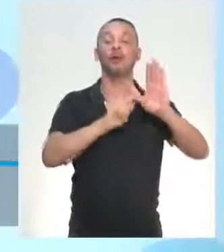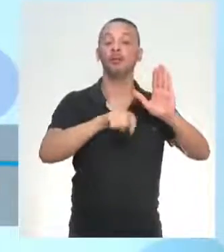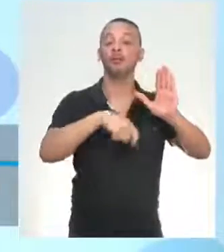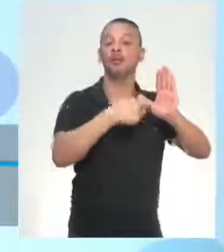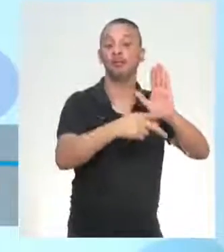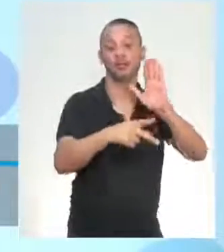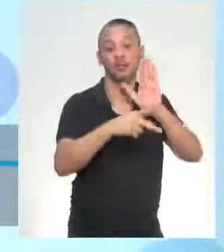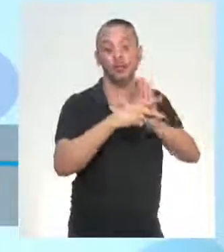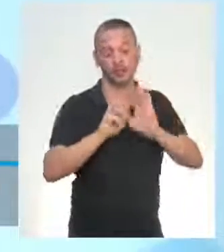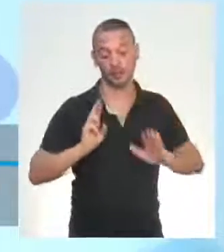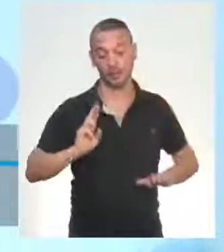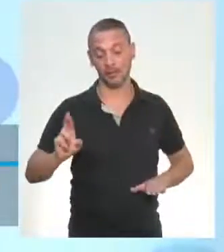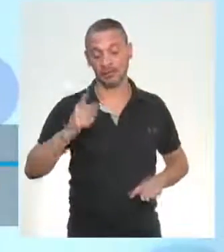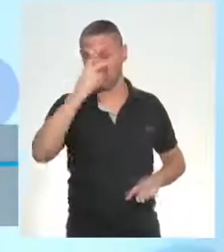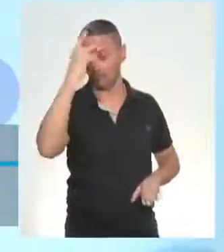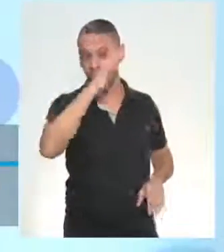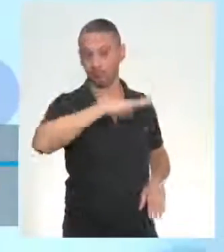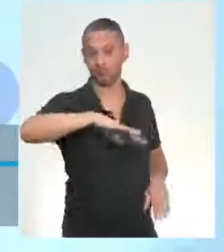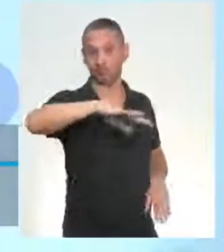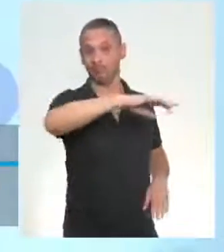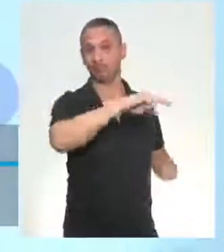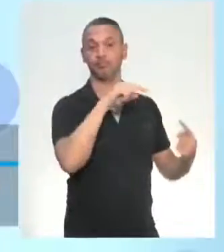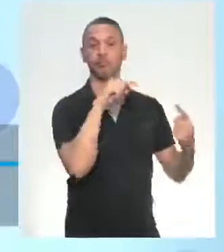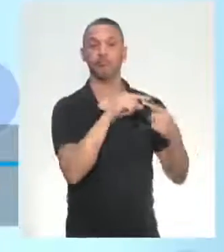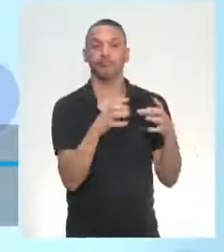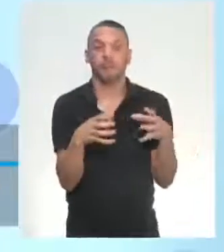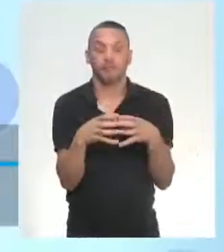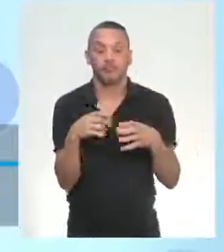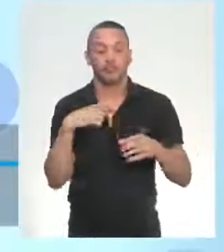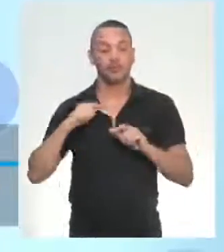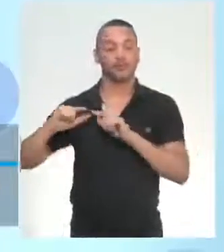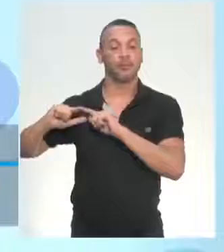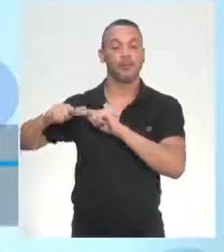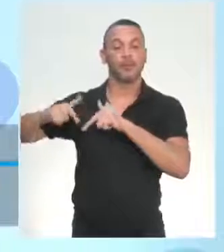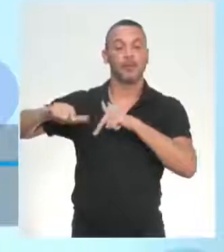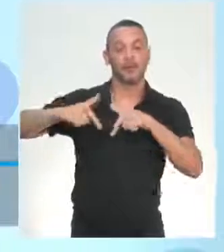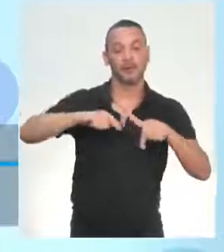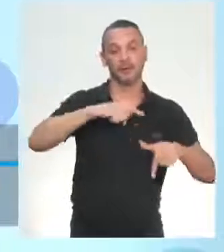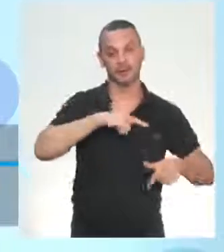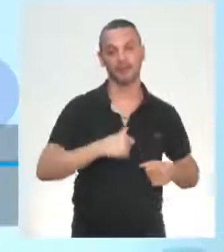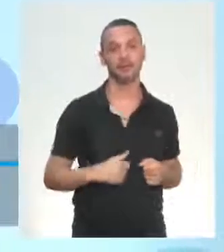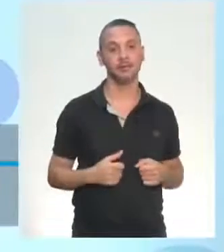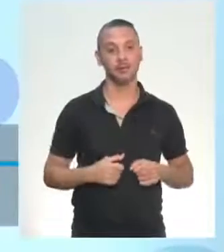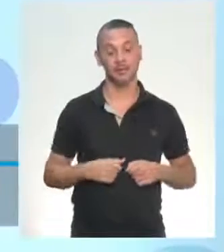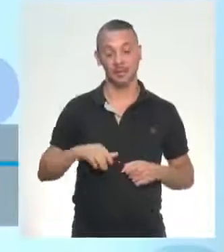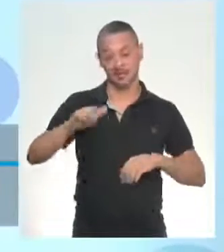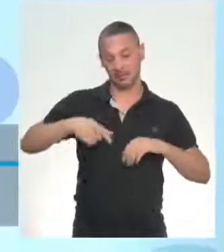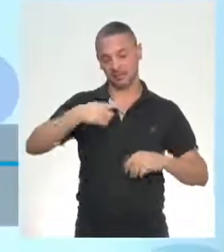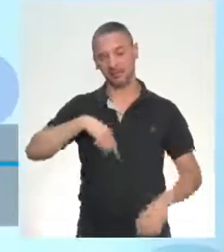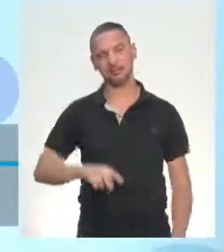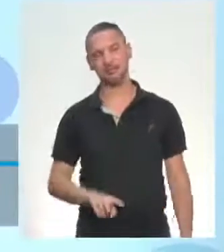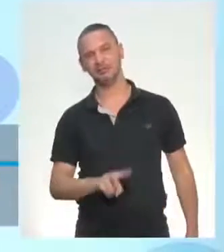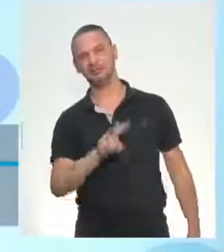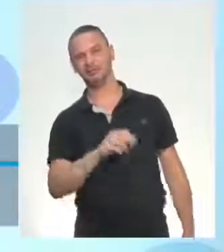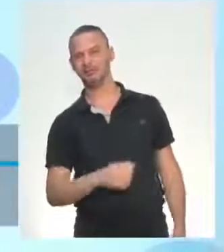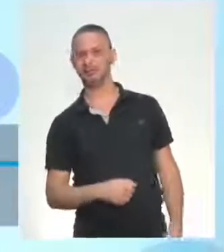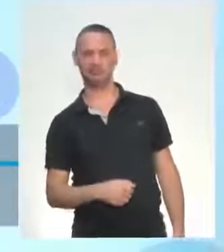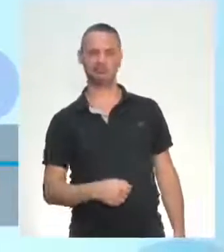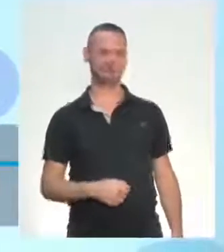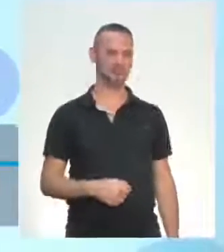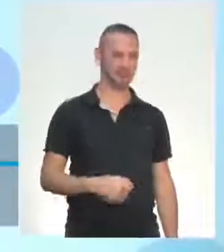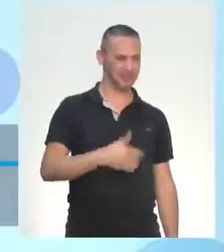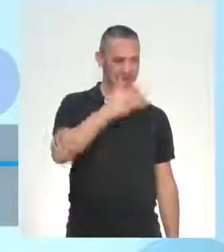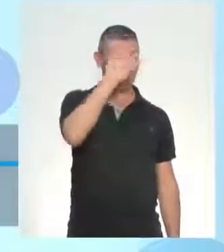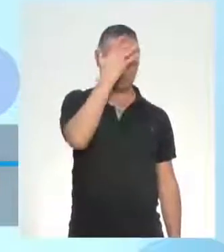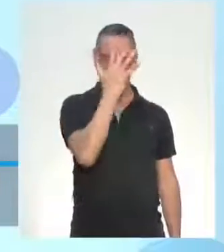da sua religiosidade e de suas tradições. Então, muitas vezes para nós, a máscara é aquela coisa do